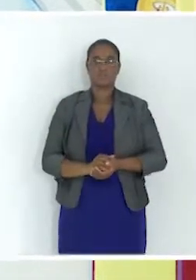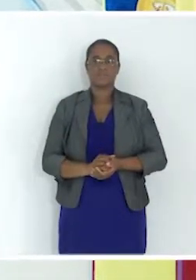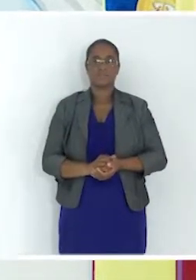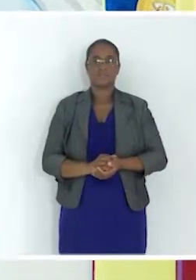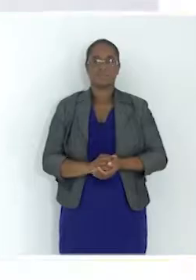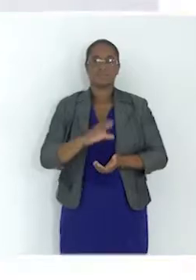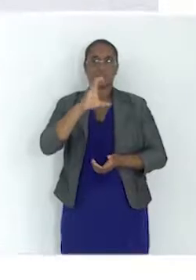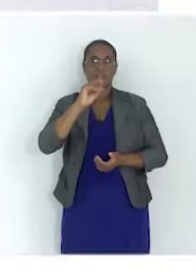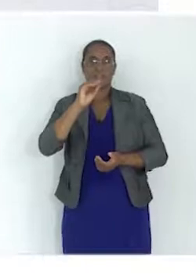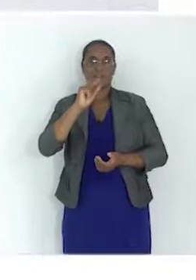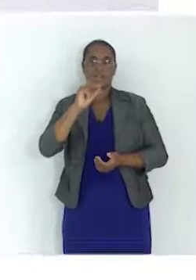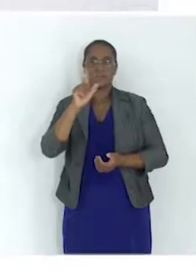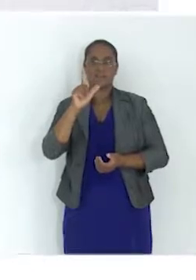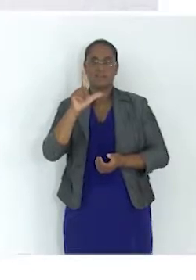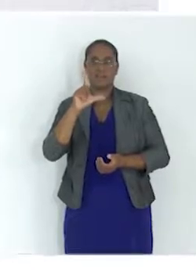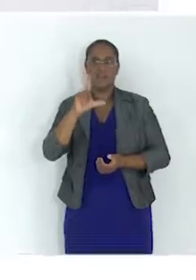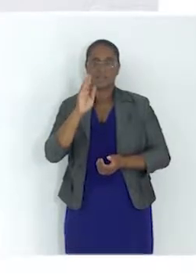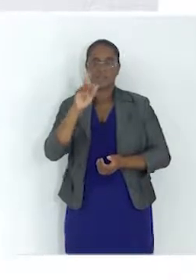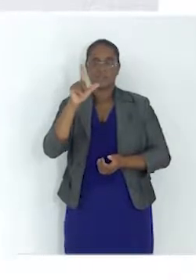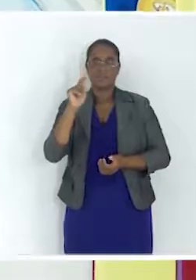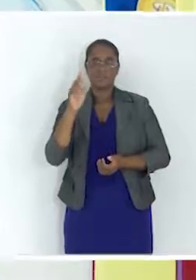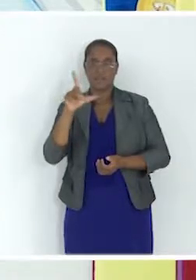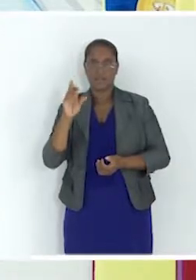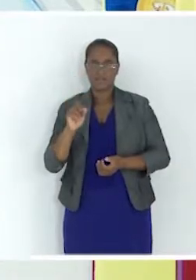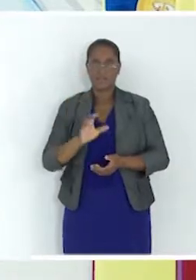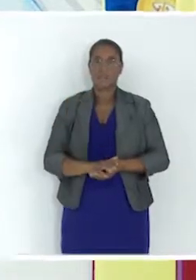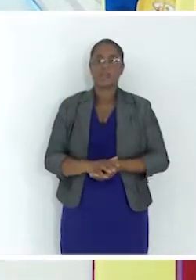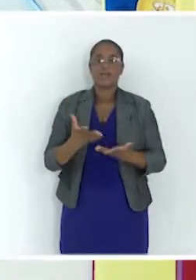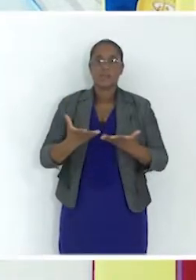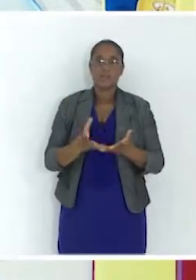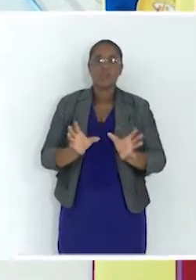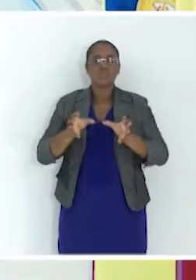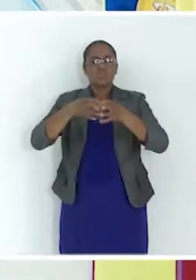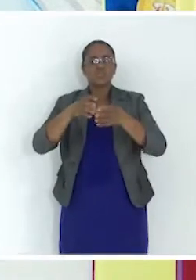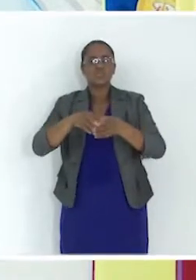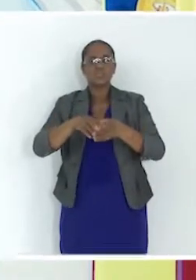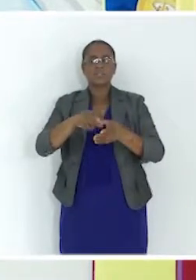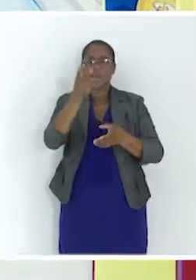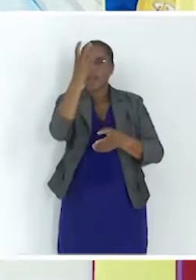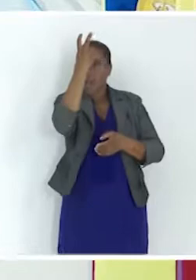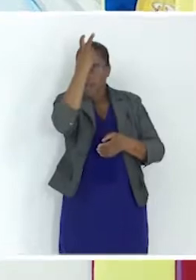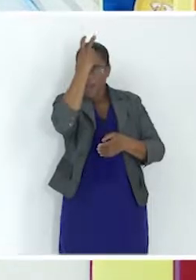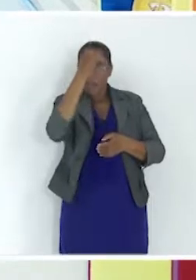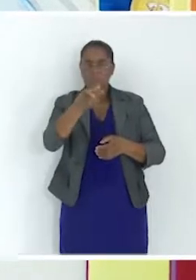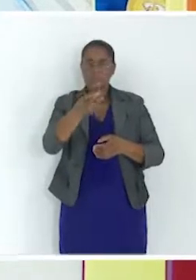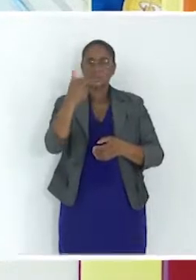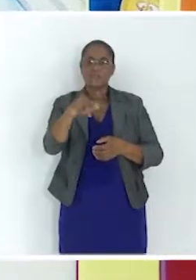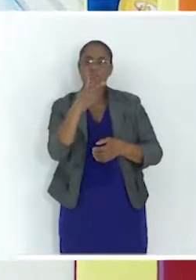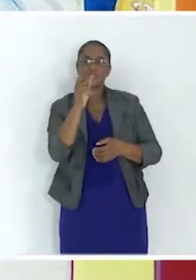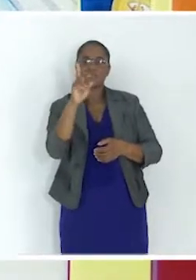ver. Conjunto de cabras, ainda temos vara, fato, constelação,